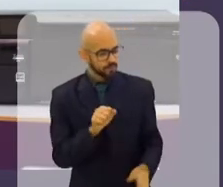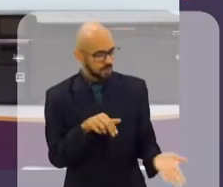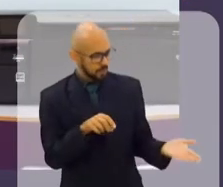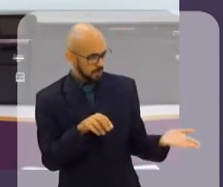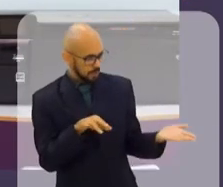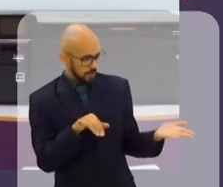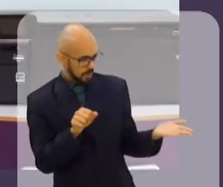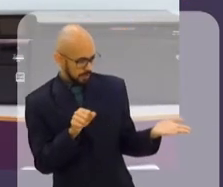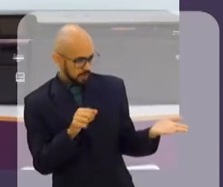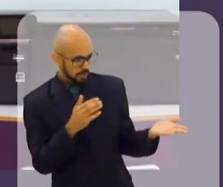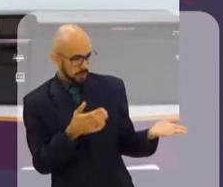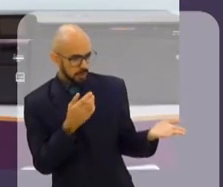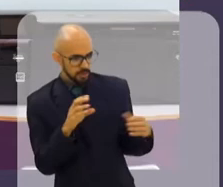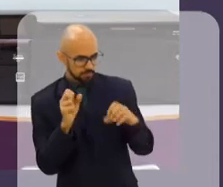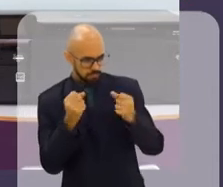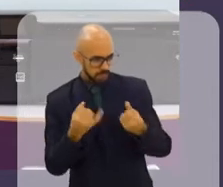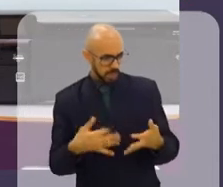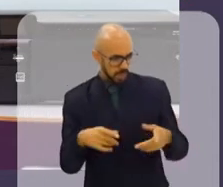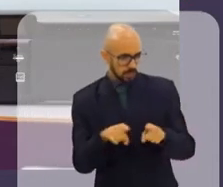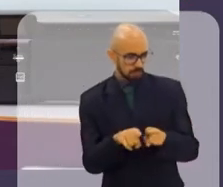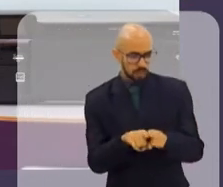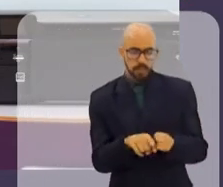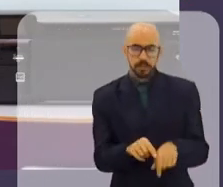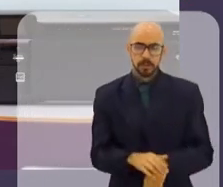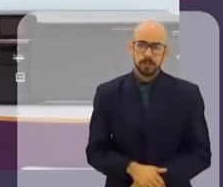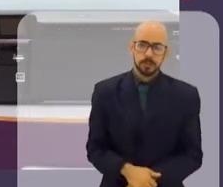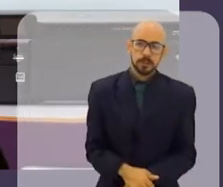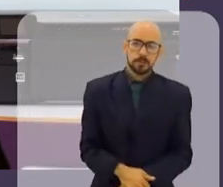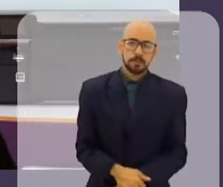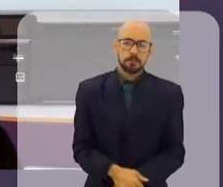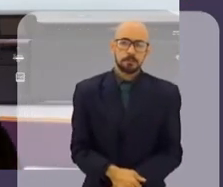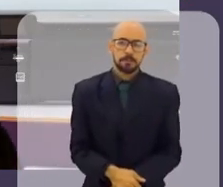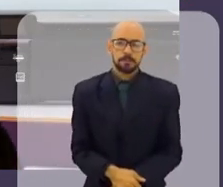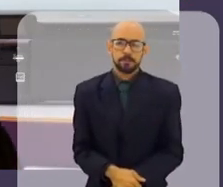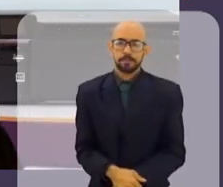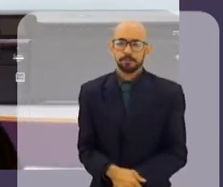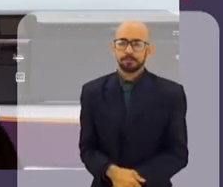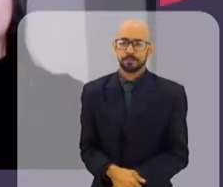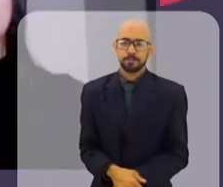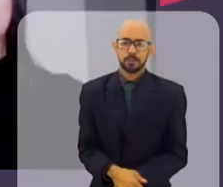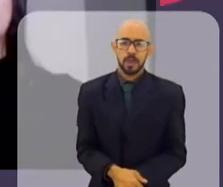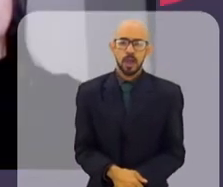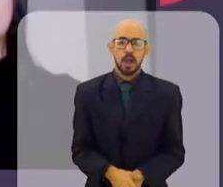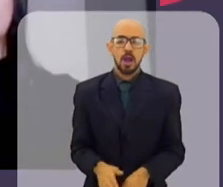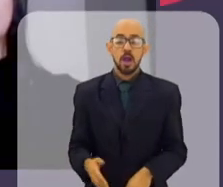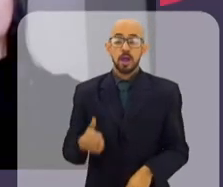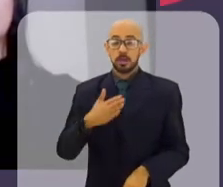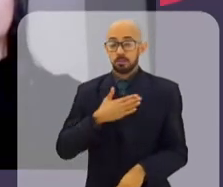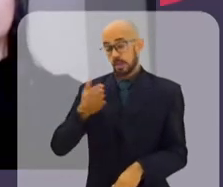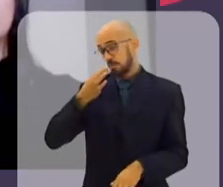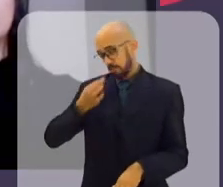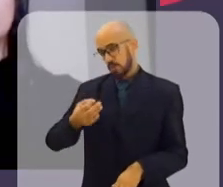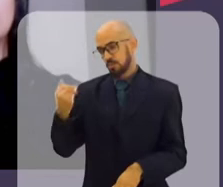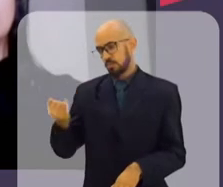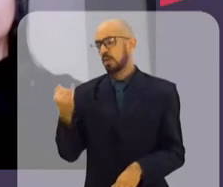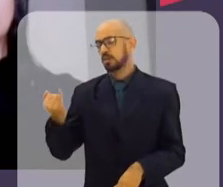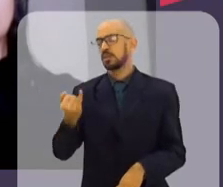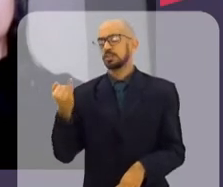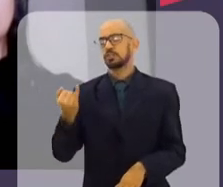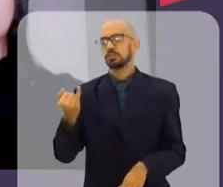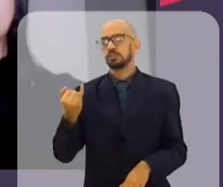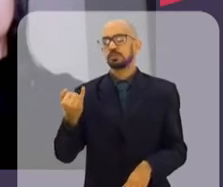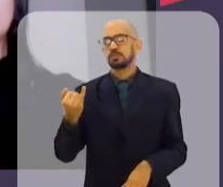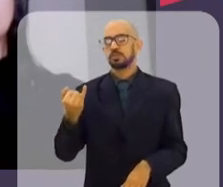Andréia, você quer falar um pouquinho sobre isso também? Queria ouvir você. Claro, eu acho